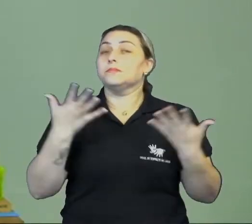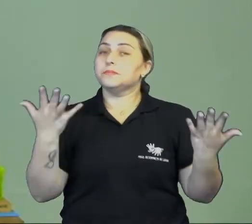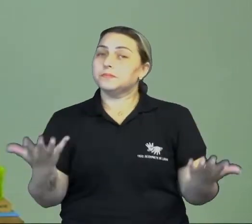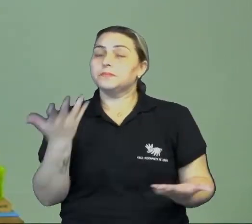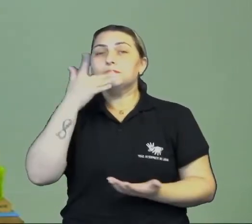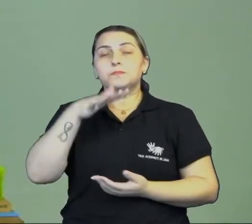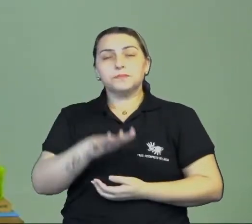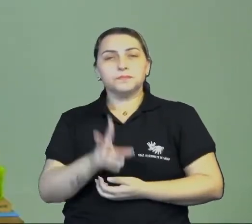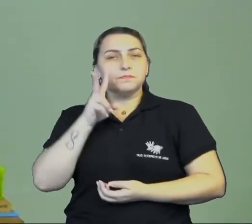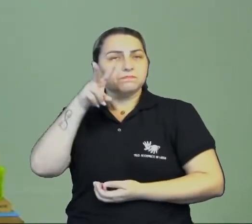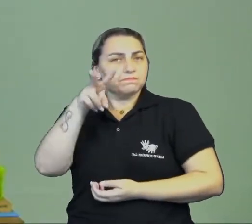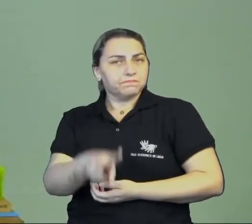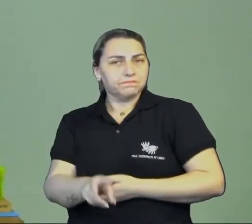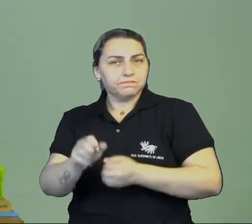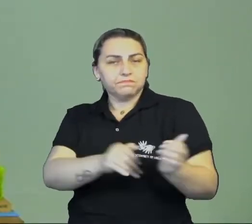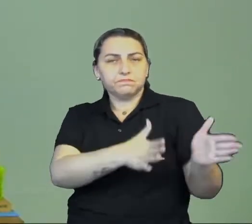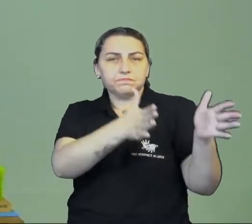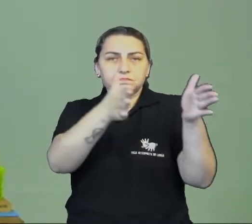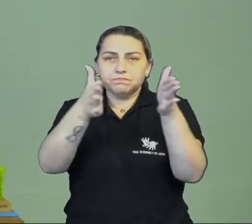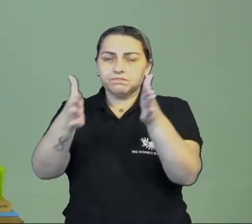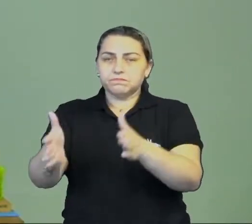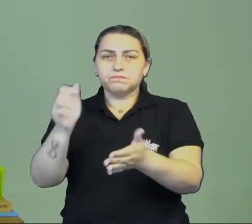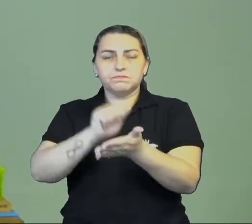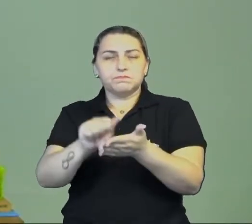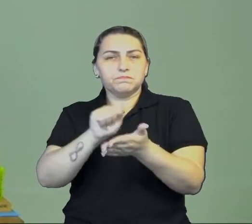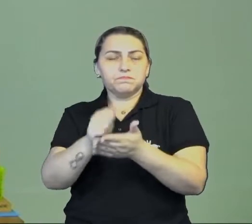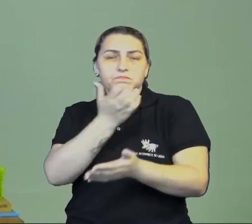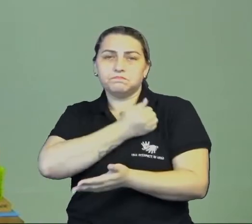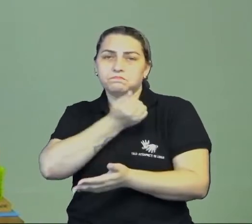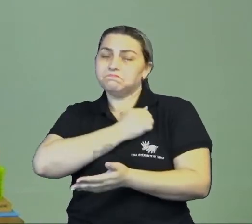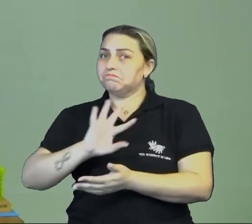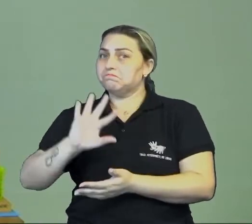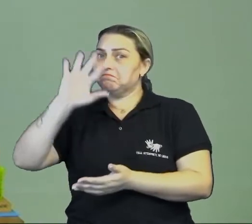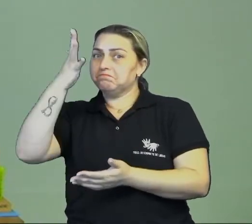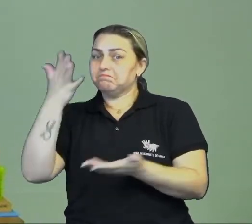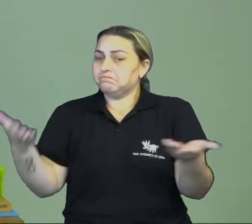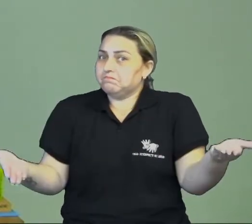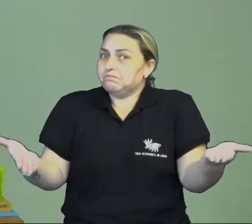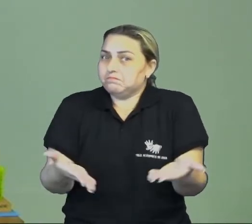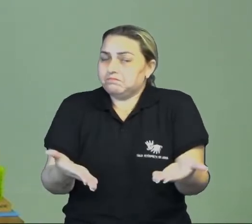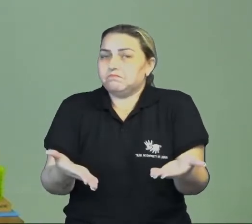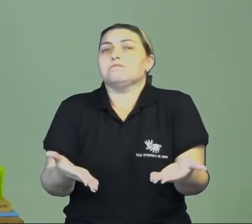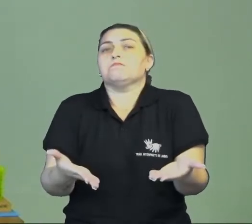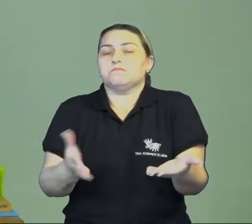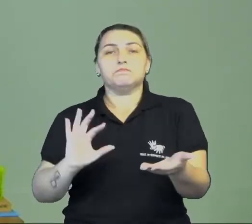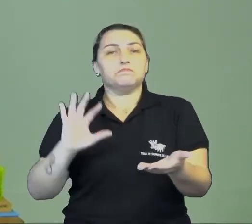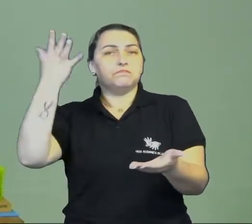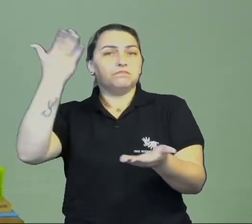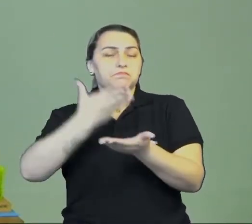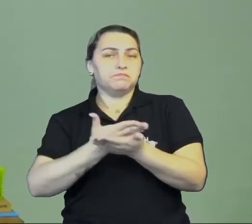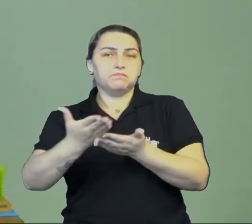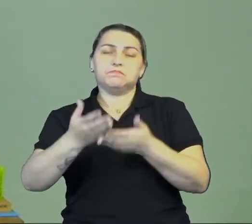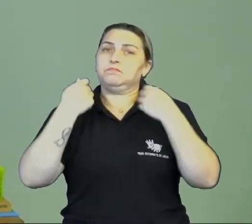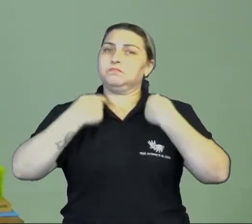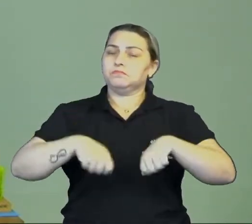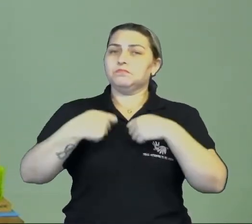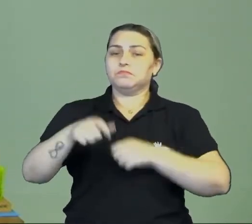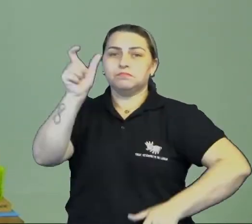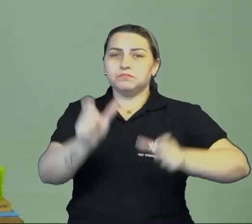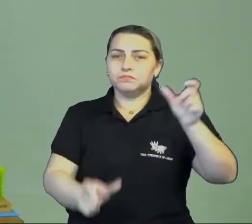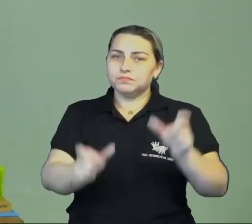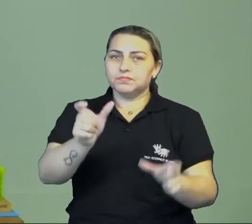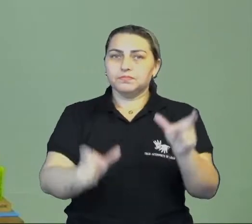Então, crianças, viram só o processo? A escrita dos números não aconteceu do acaso, aconteceu a partir da necessidade